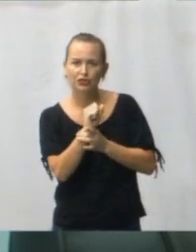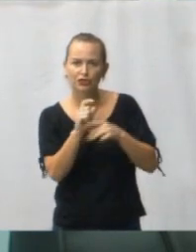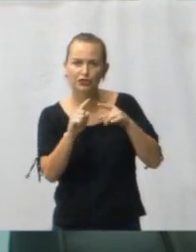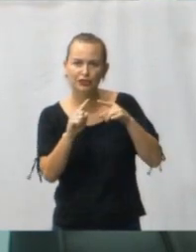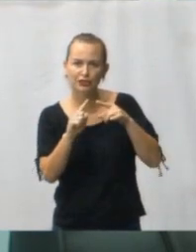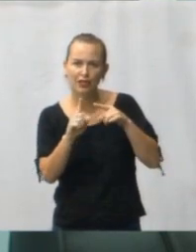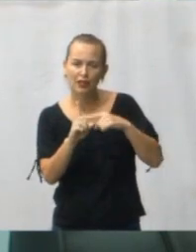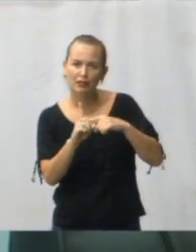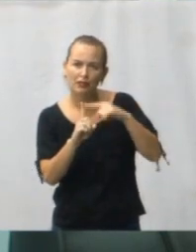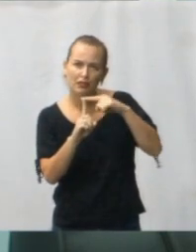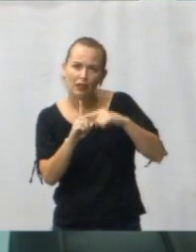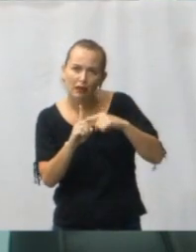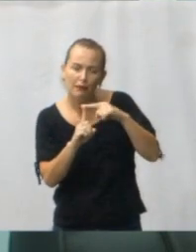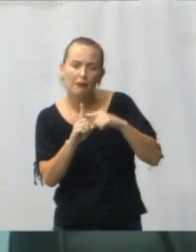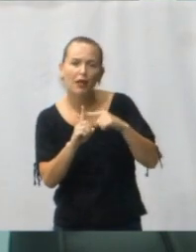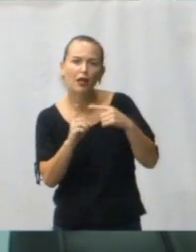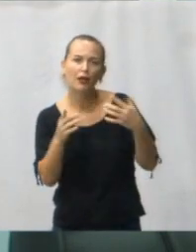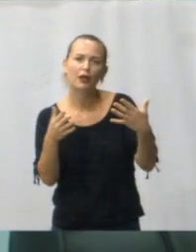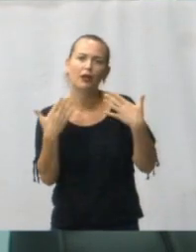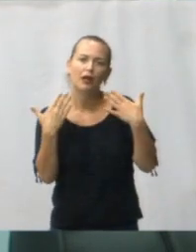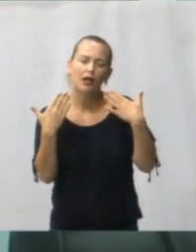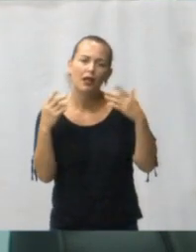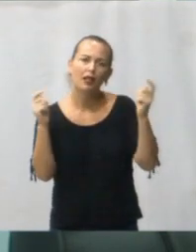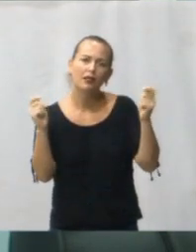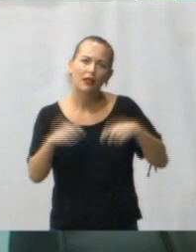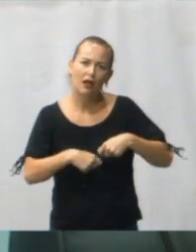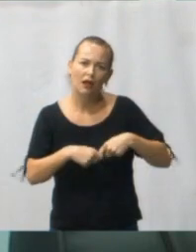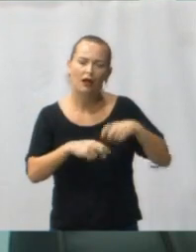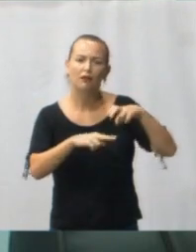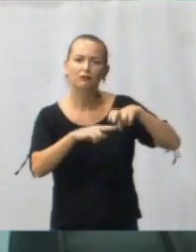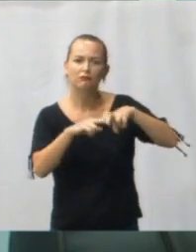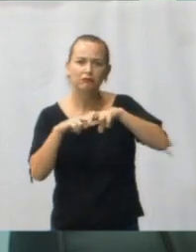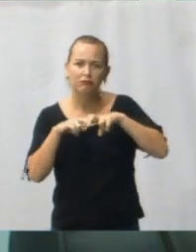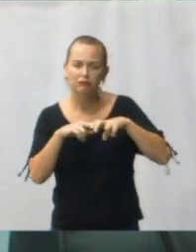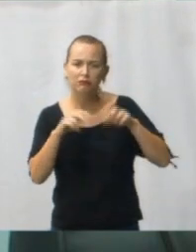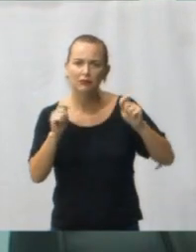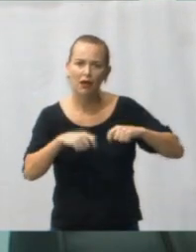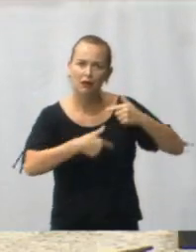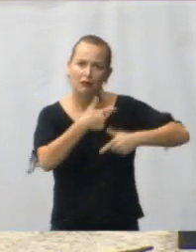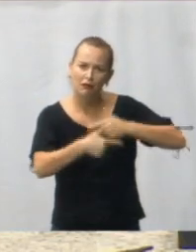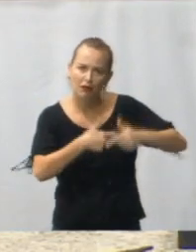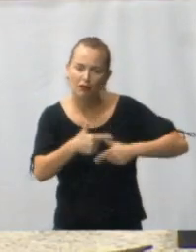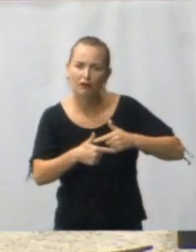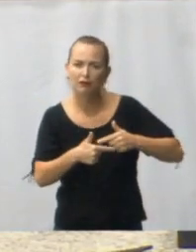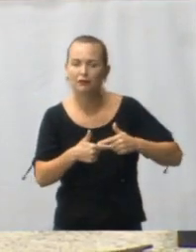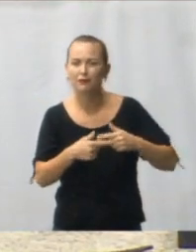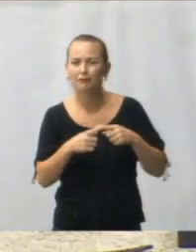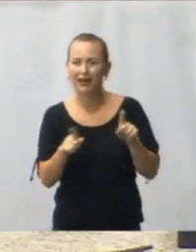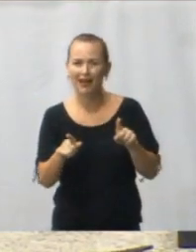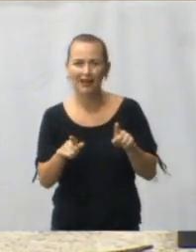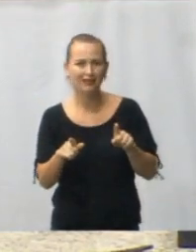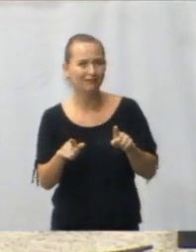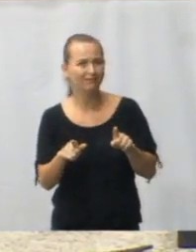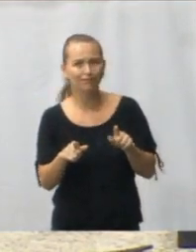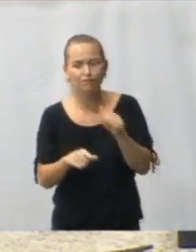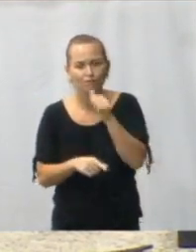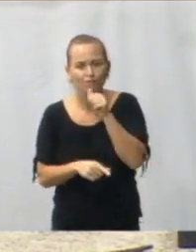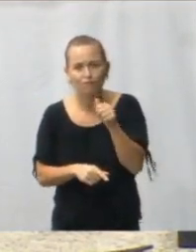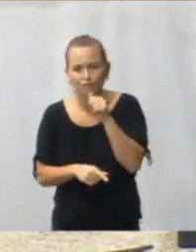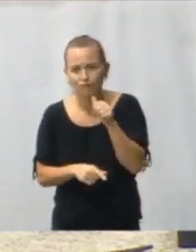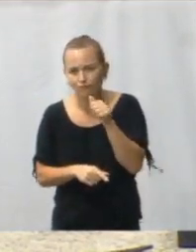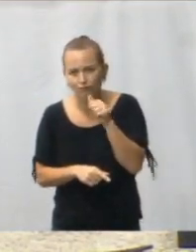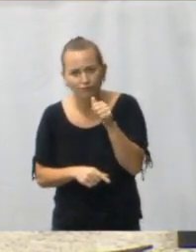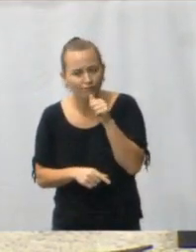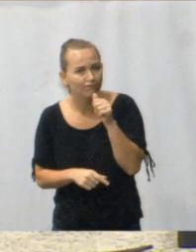que permitisse alunos e servidores trabalharem, mas não é, e é de longe de ser o desejo da